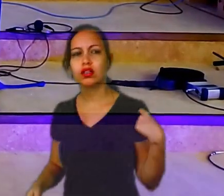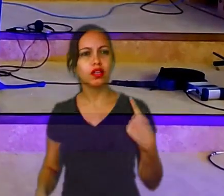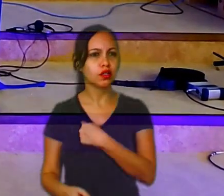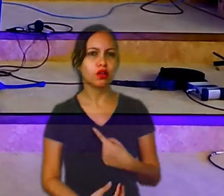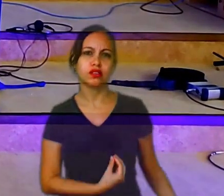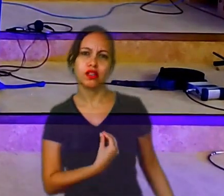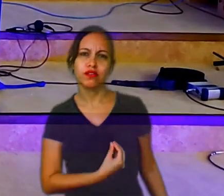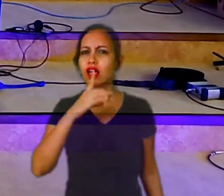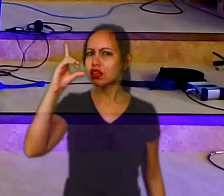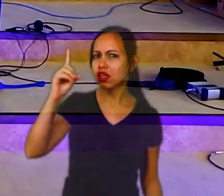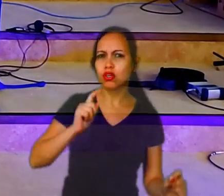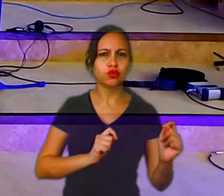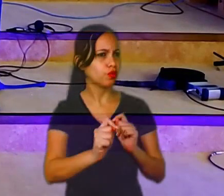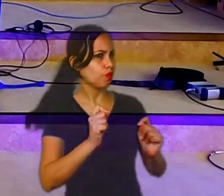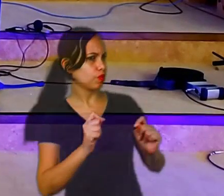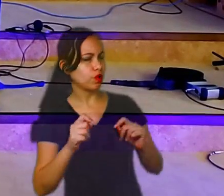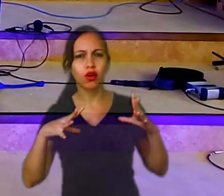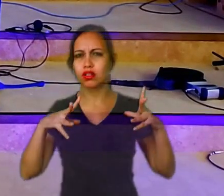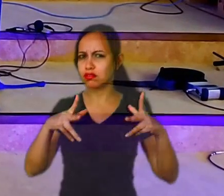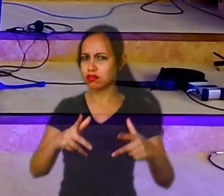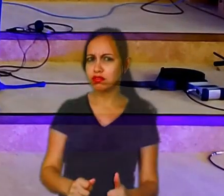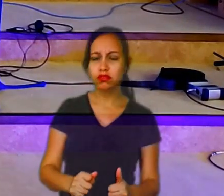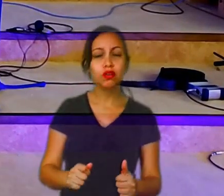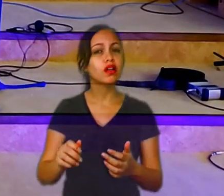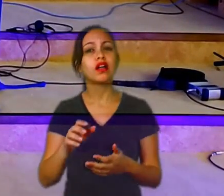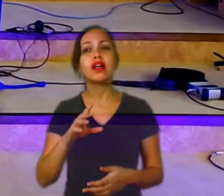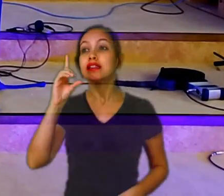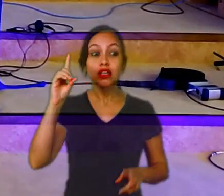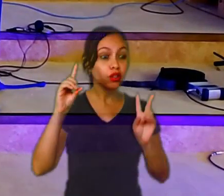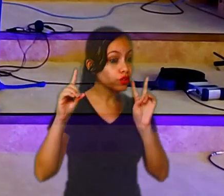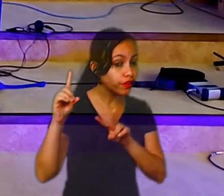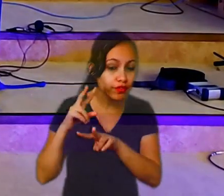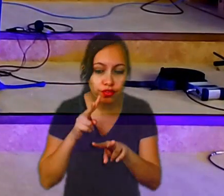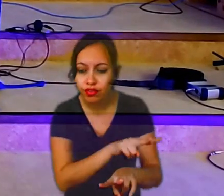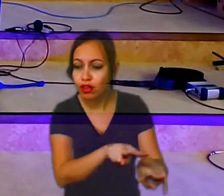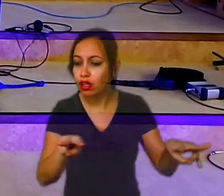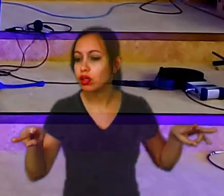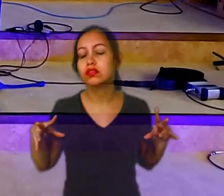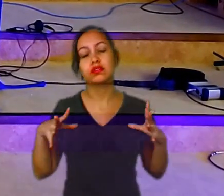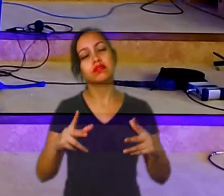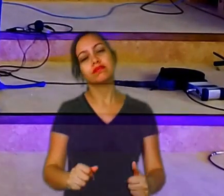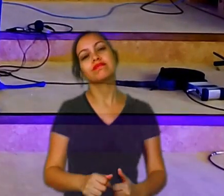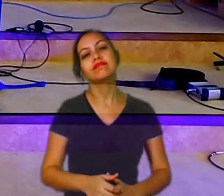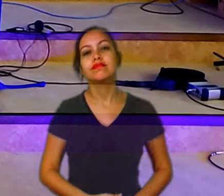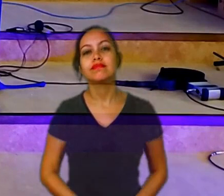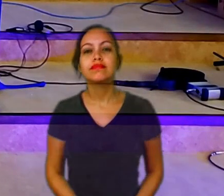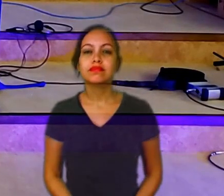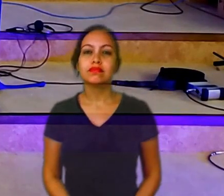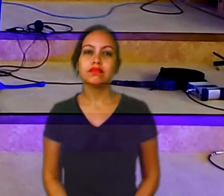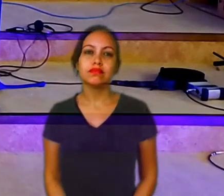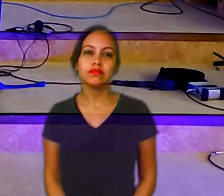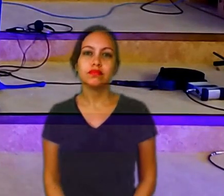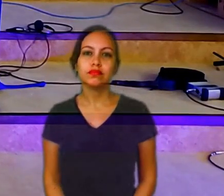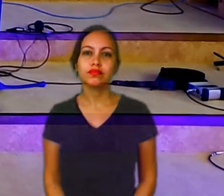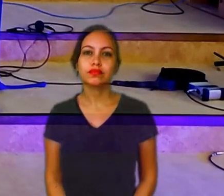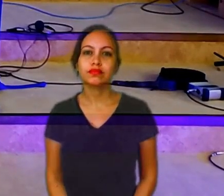Deus está no controle de tudo, nada, meus irmãos, foge da presença de Deus, do controle de Deus. Nenhum de